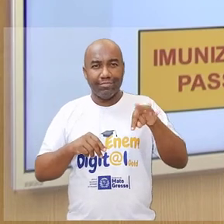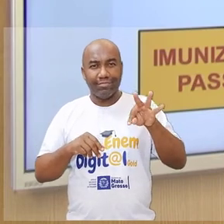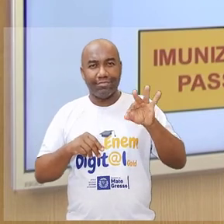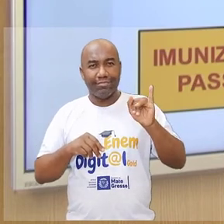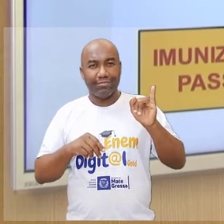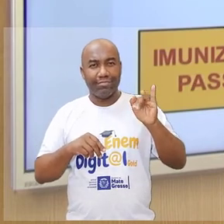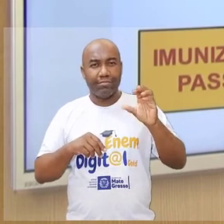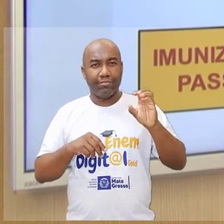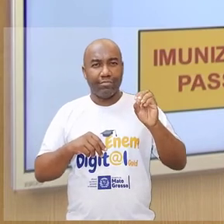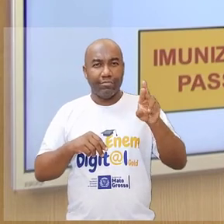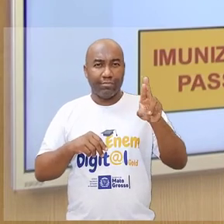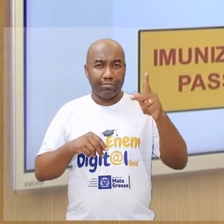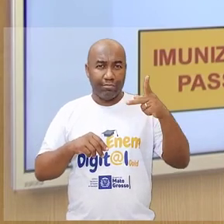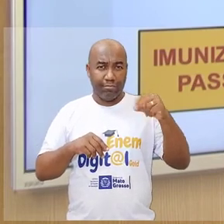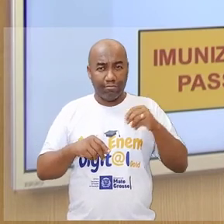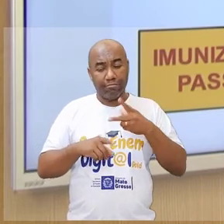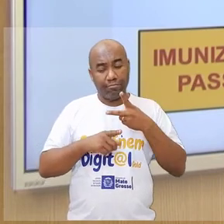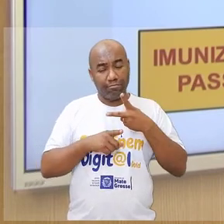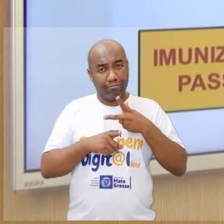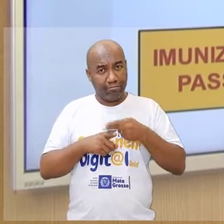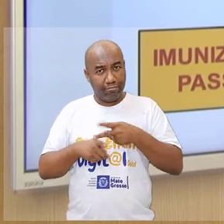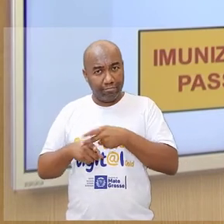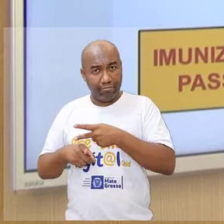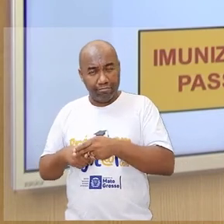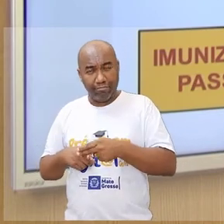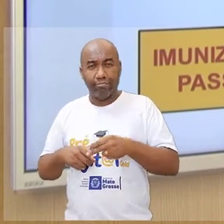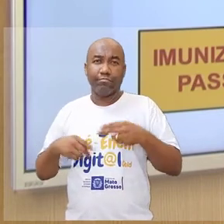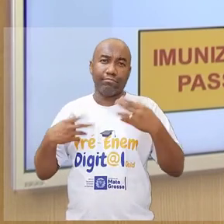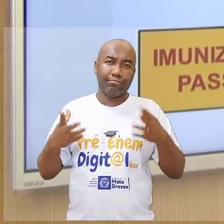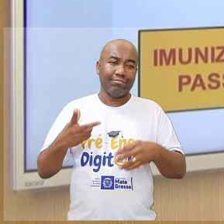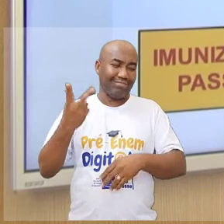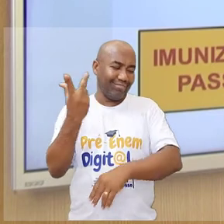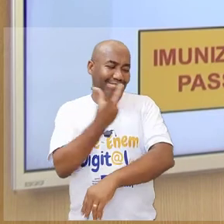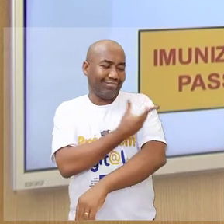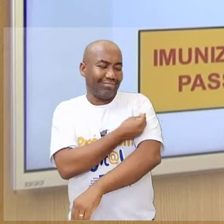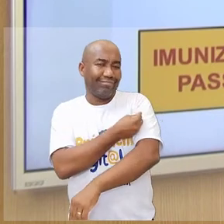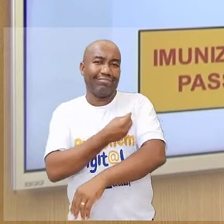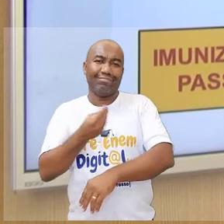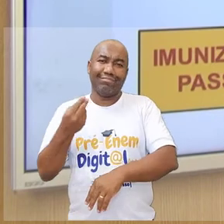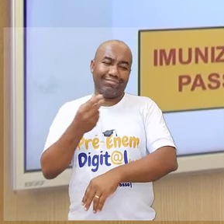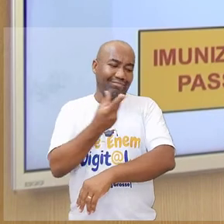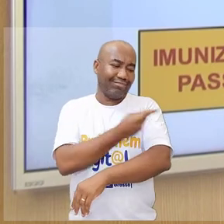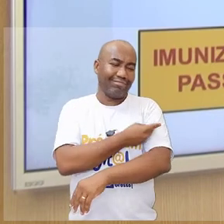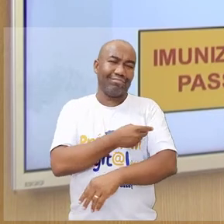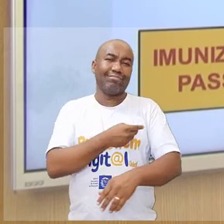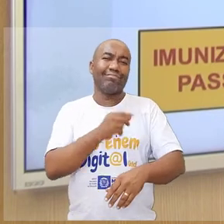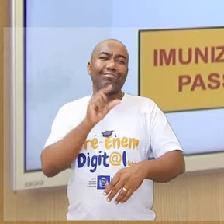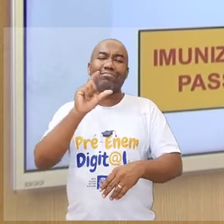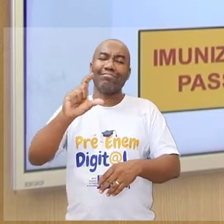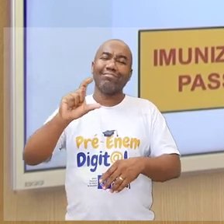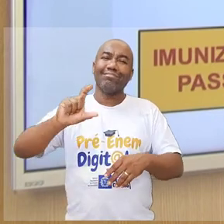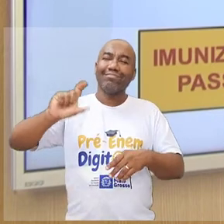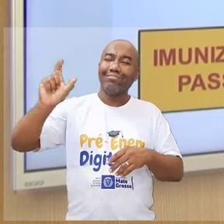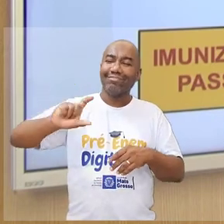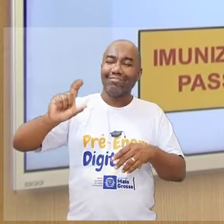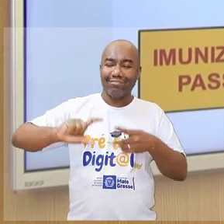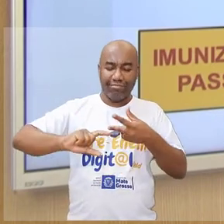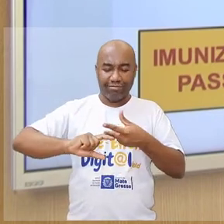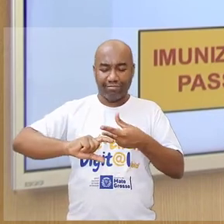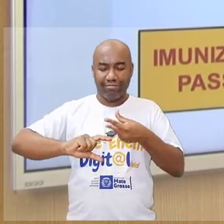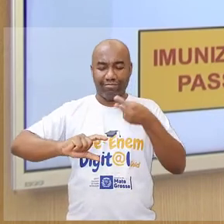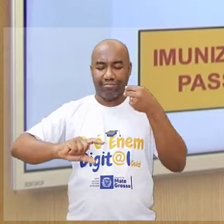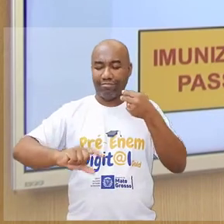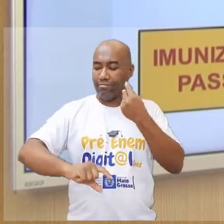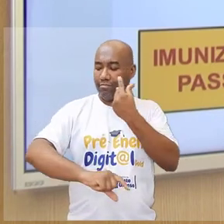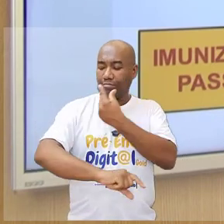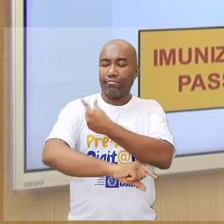antígeno. Então, o que é uma vacina? Muita atenção agora, anote isso, tá bom? O que é